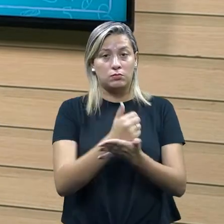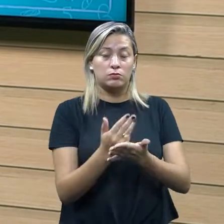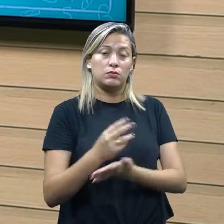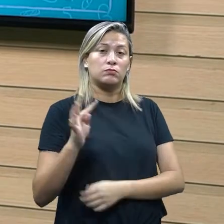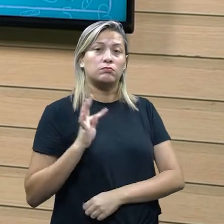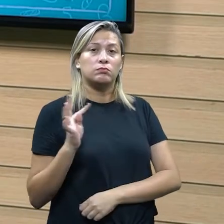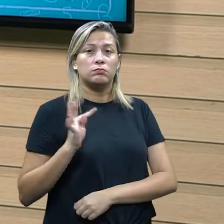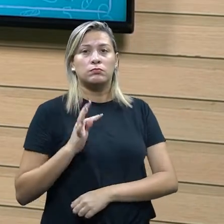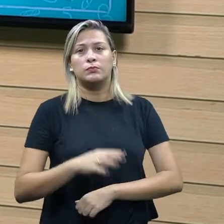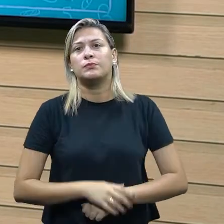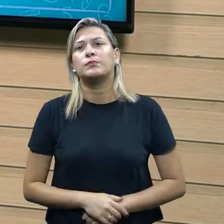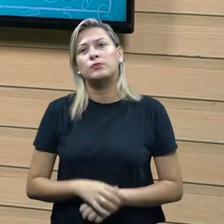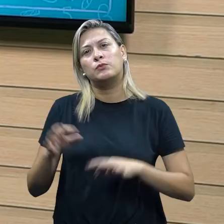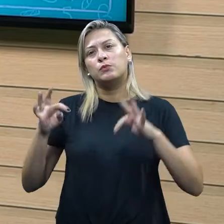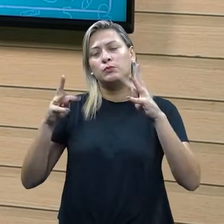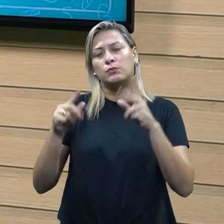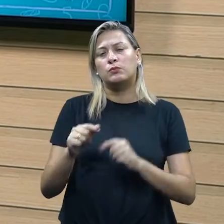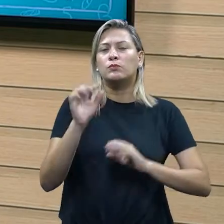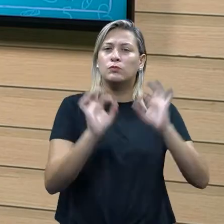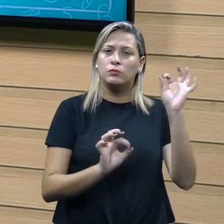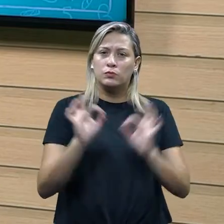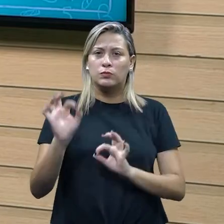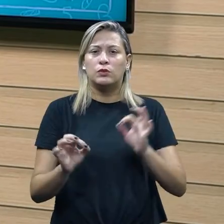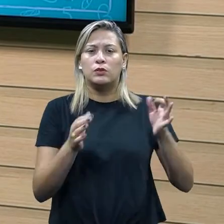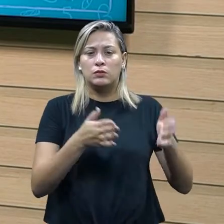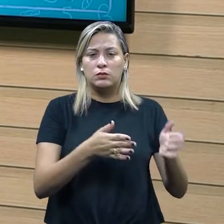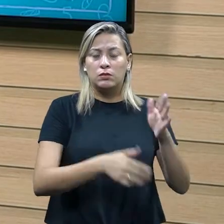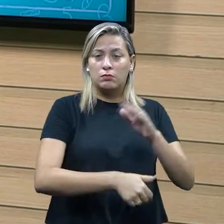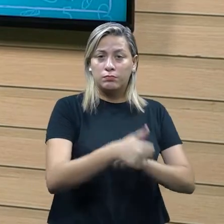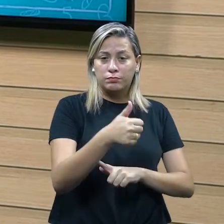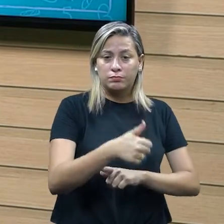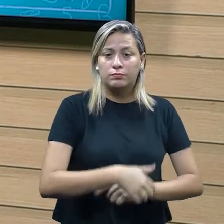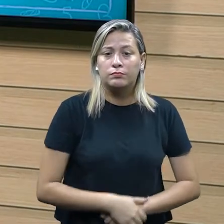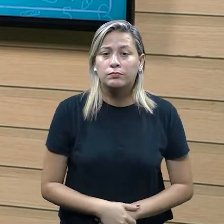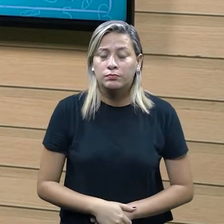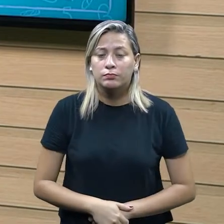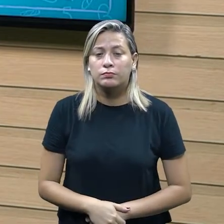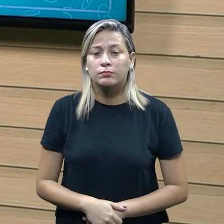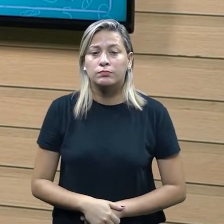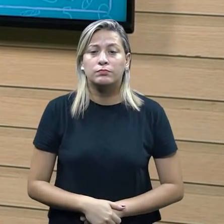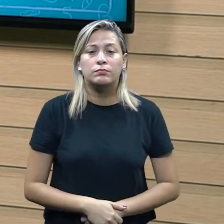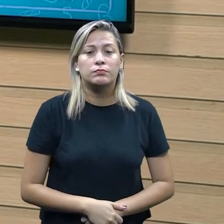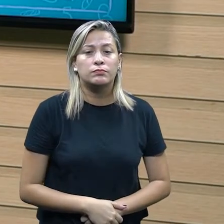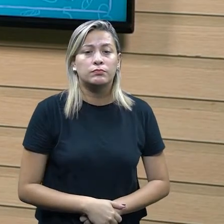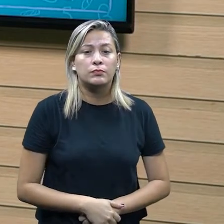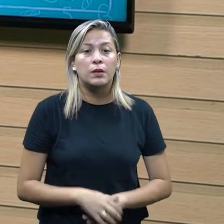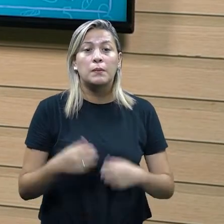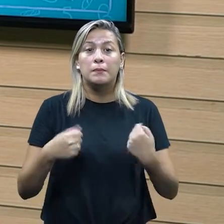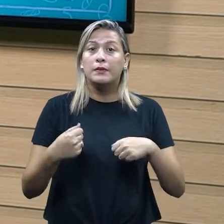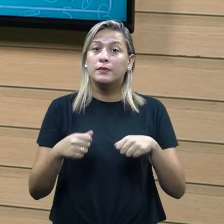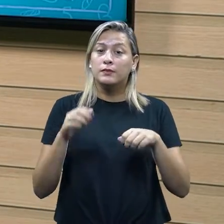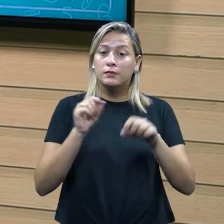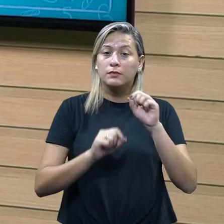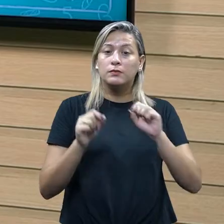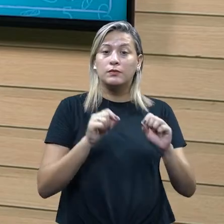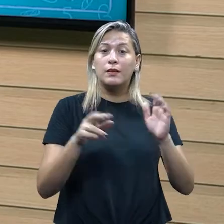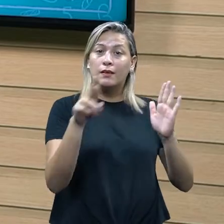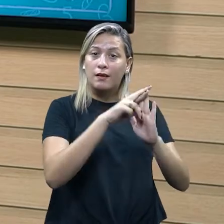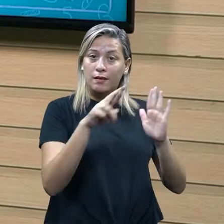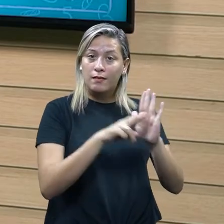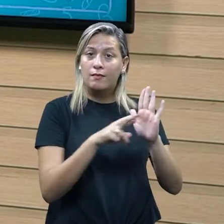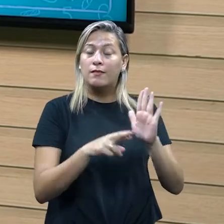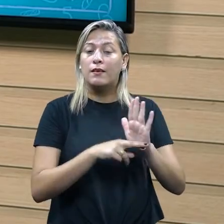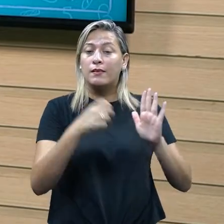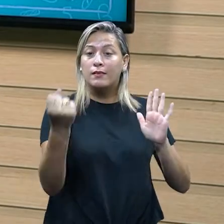né? Então, tudo isso daí é verificado nessa primeira fase. Visto isso, a gente precisa normatizar e